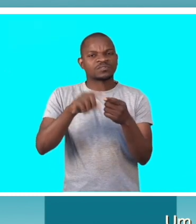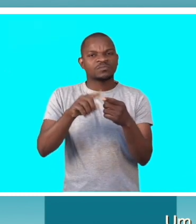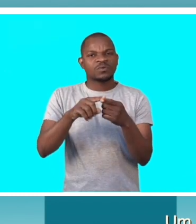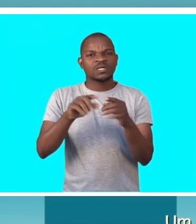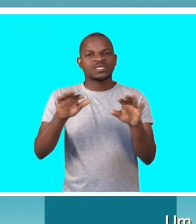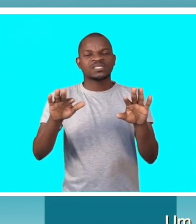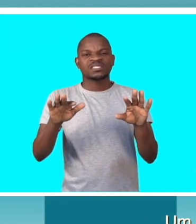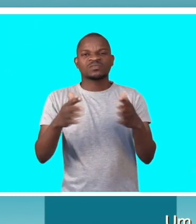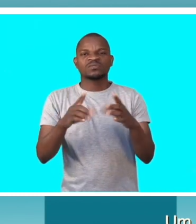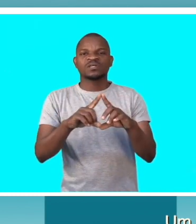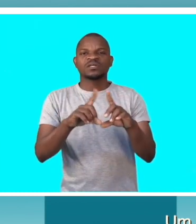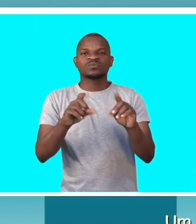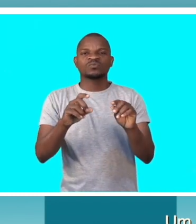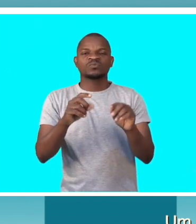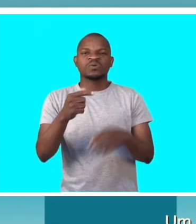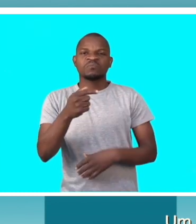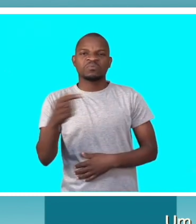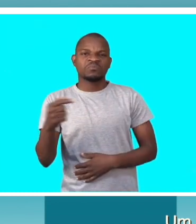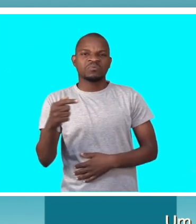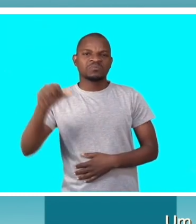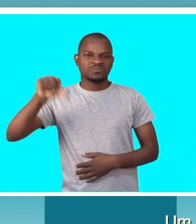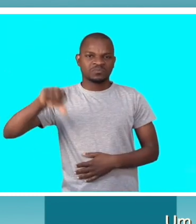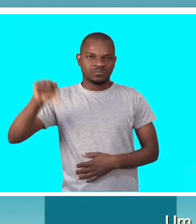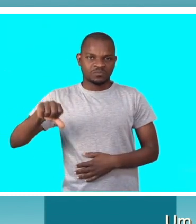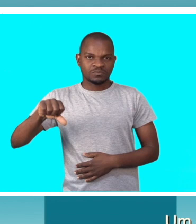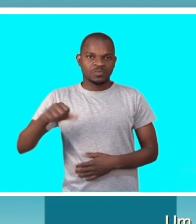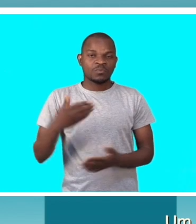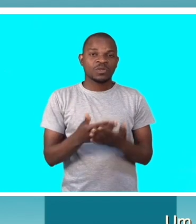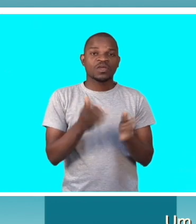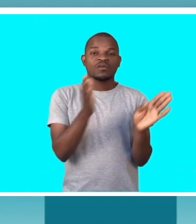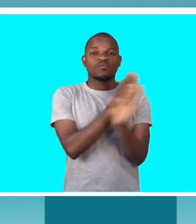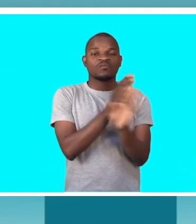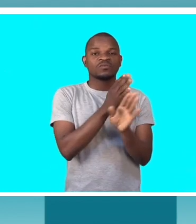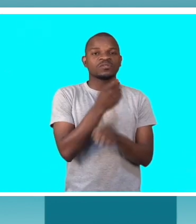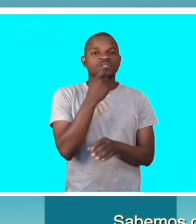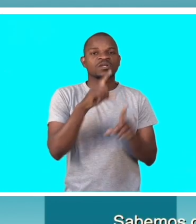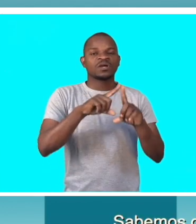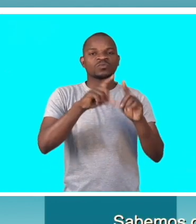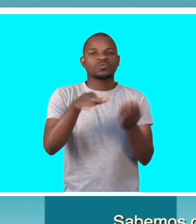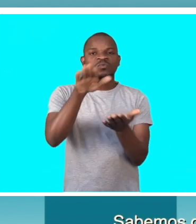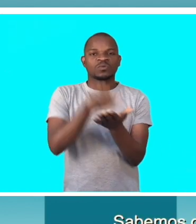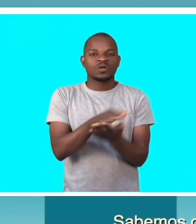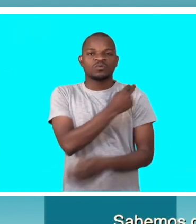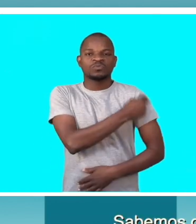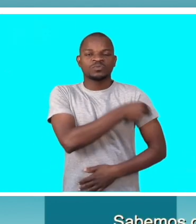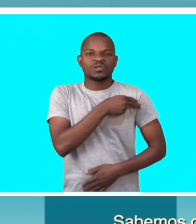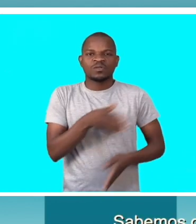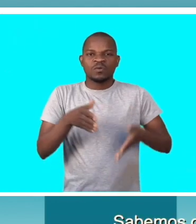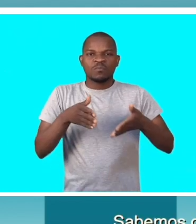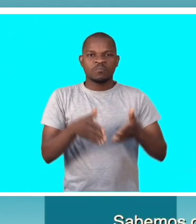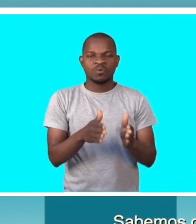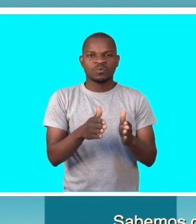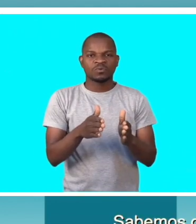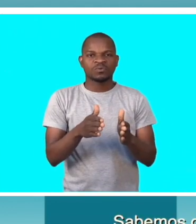redução daquilo que são os mitos, as falas lá fora, com relação às maternidades. Sabemos muito bem que muitas das